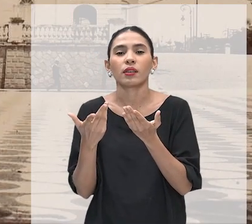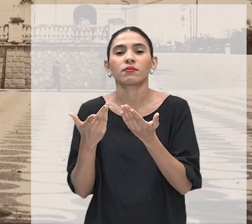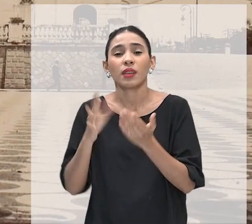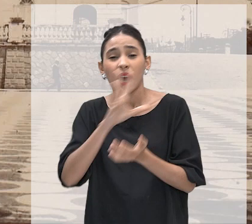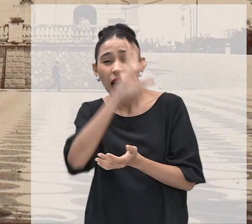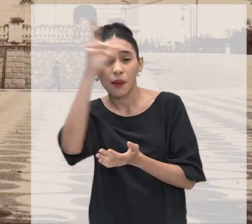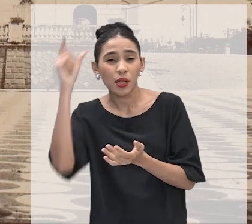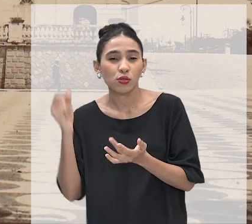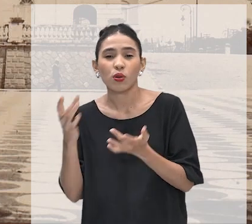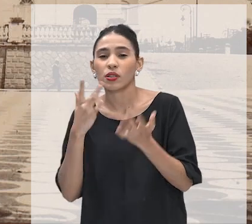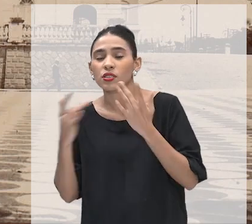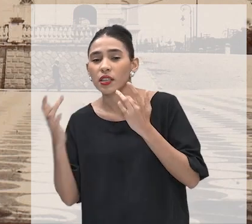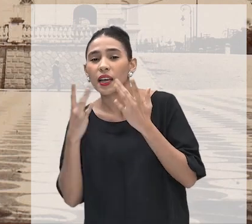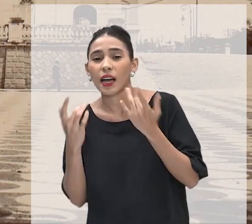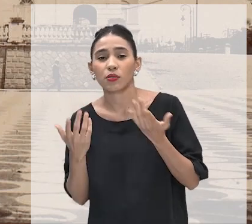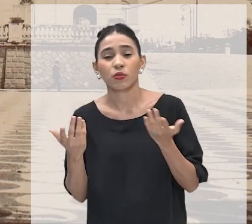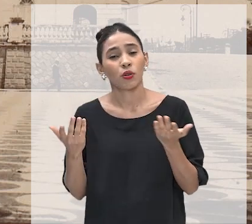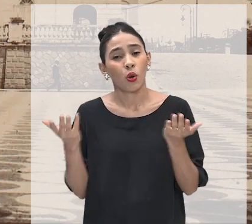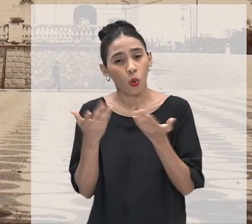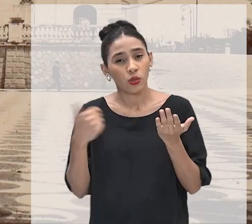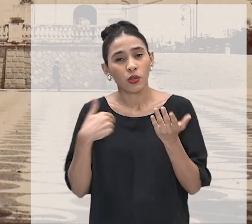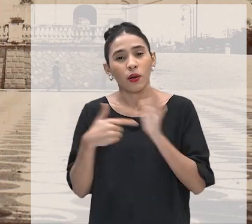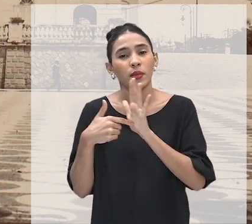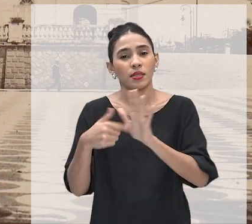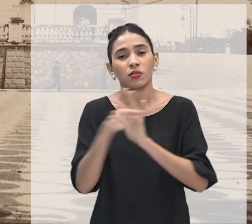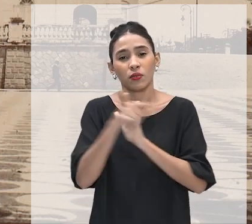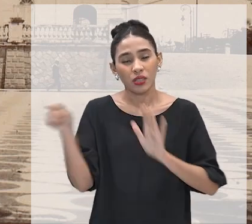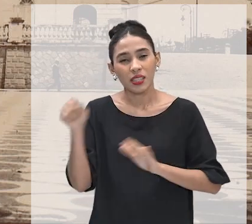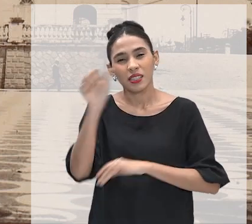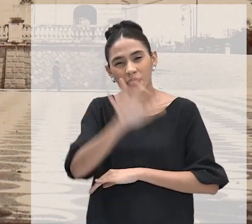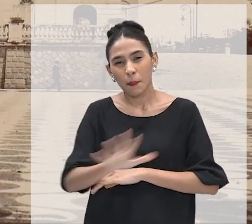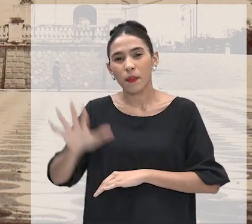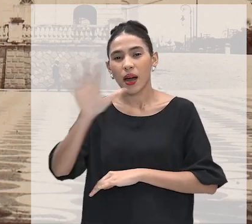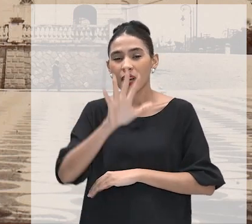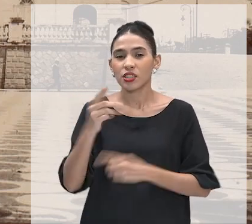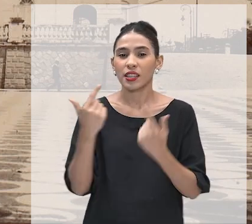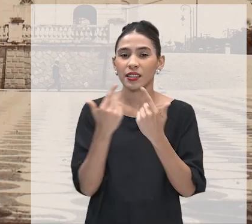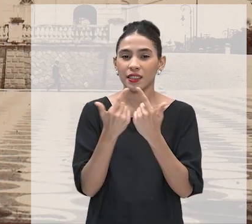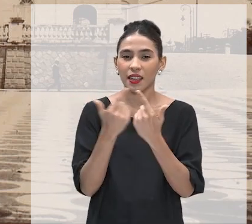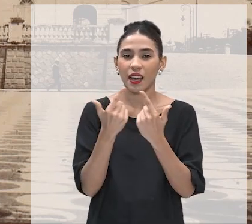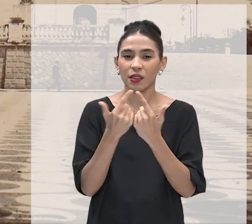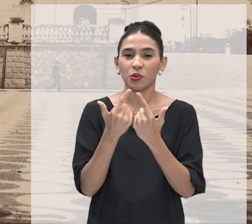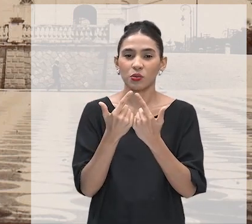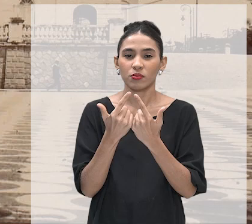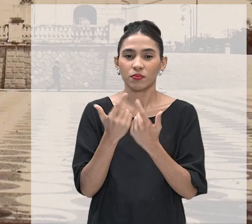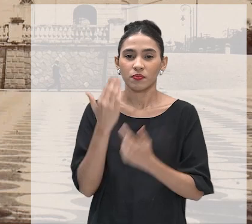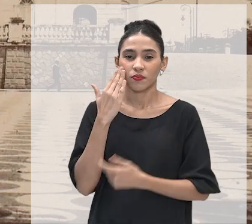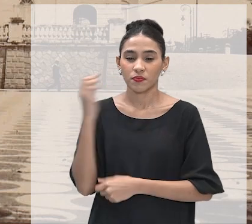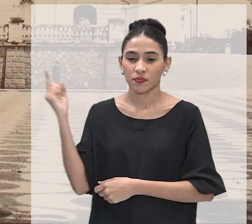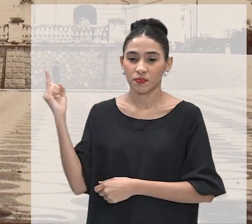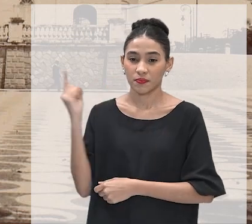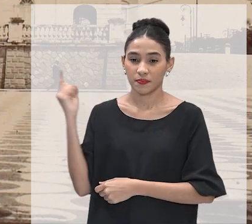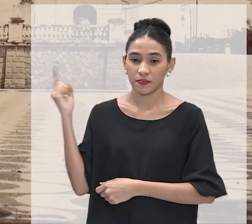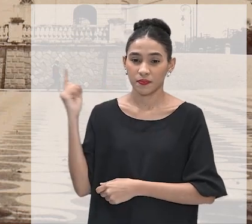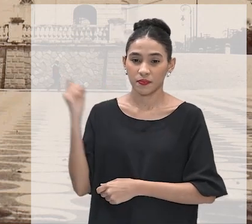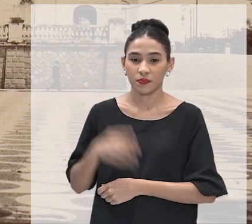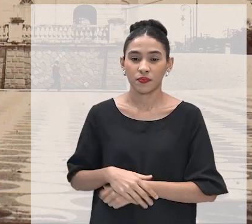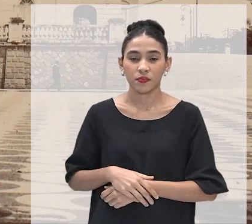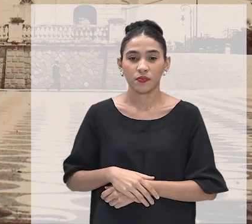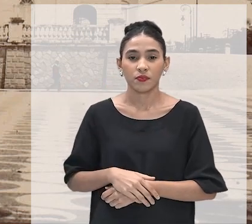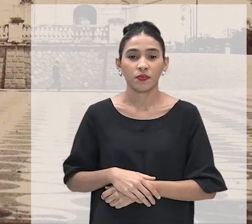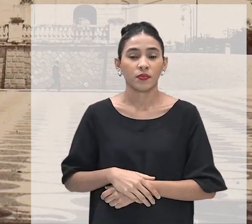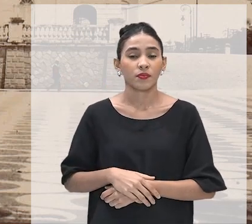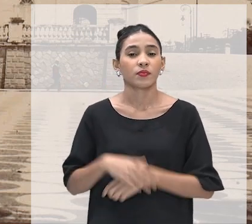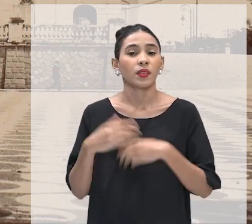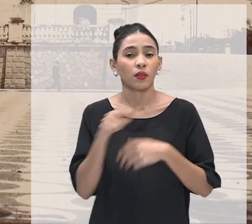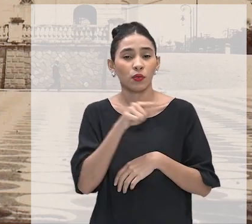remeter, né, aos primórdios do Teatro Amazonas. Então, nós vimos que acontecia toda a questão ocidental, lá na